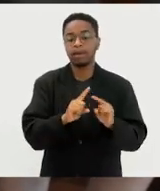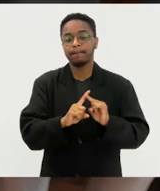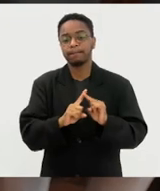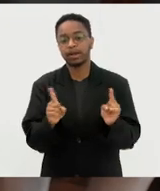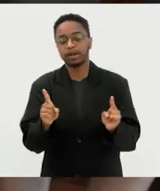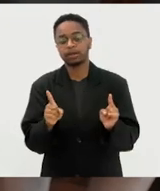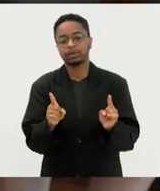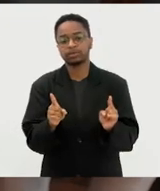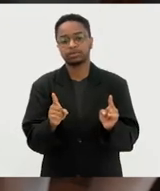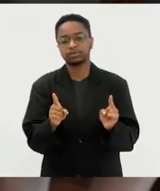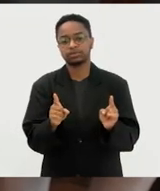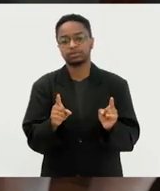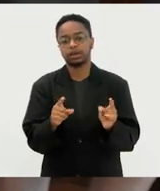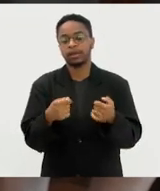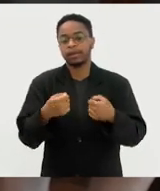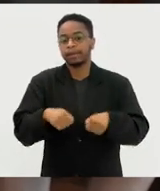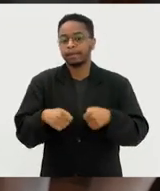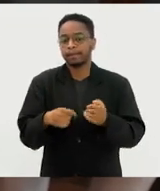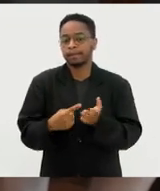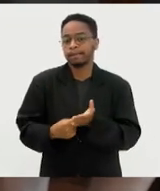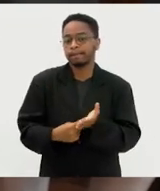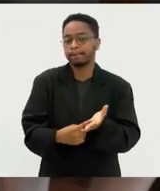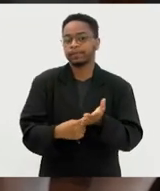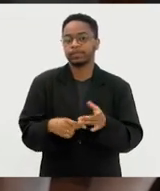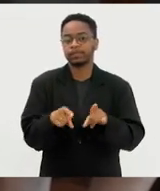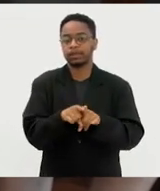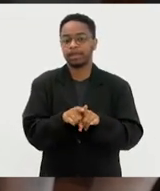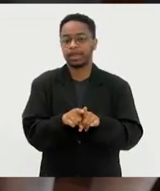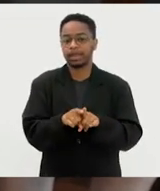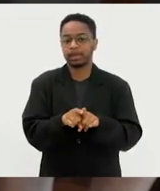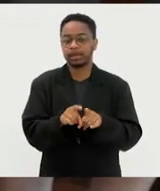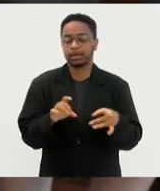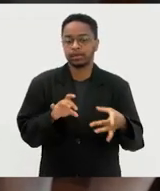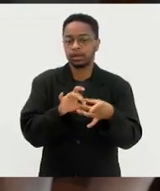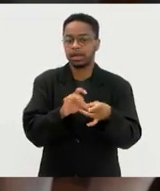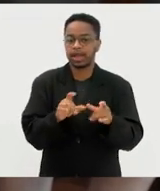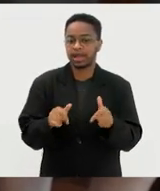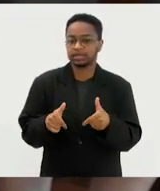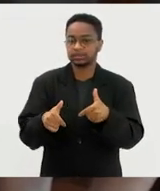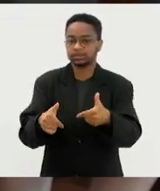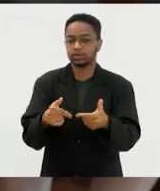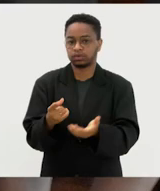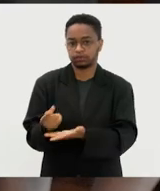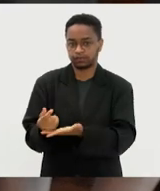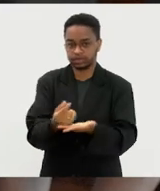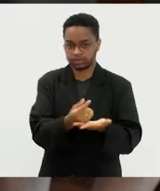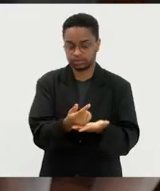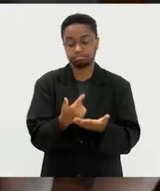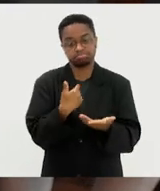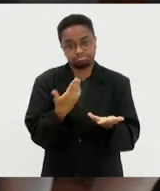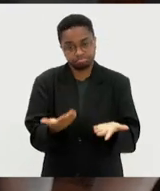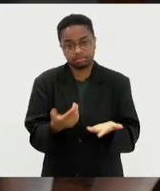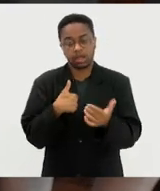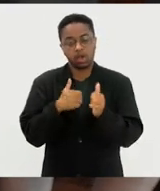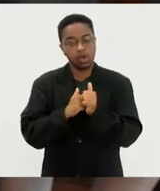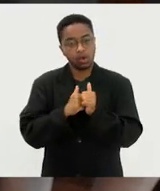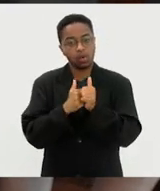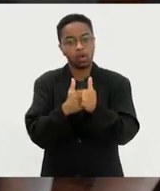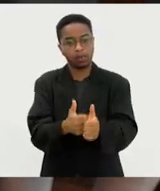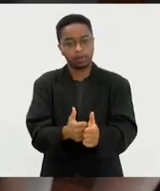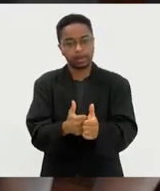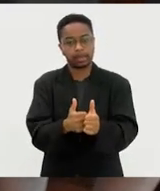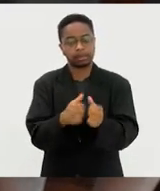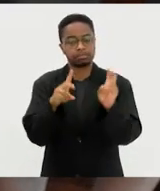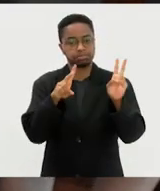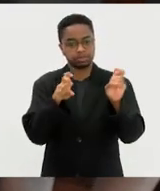dependia do convênio e a ação da Fazenda. Eu acompanhei essa questão durante um